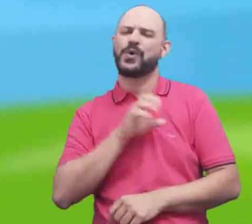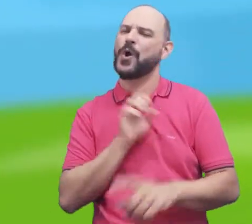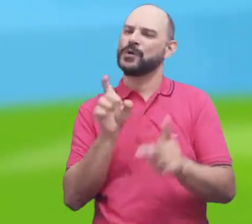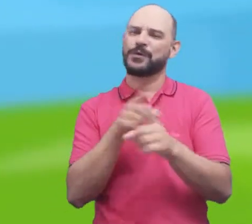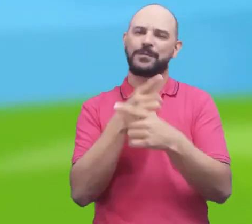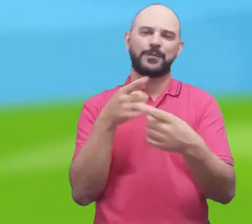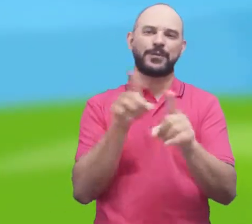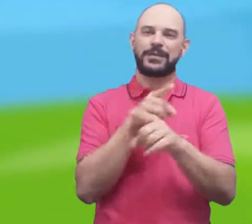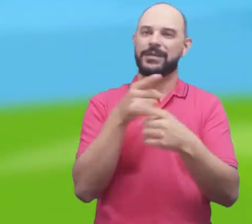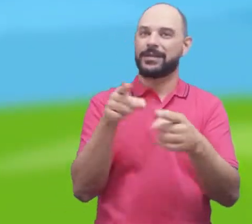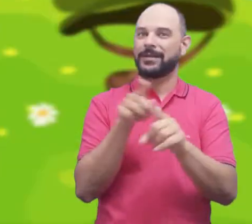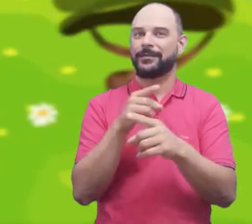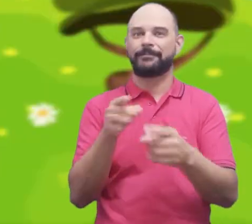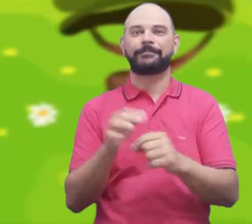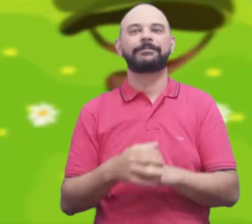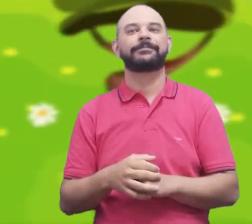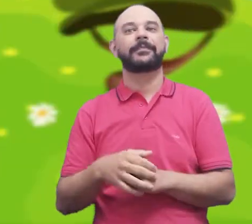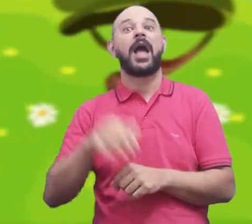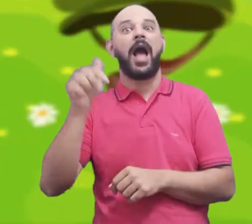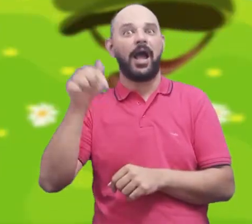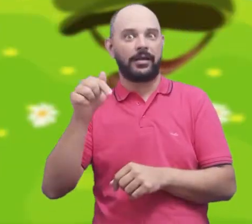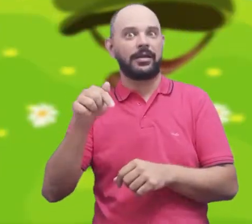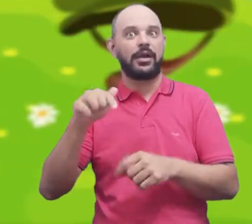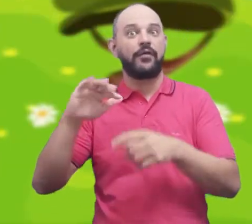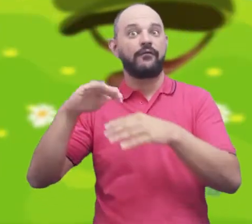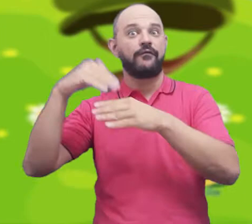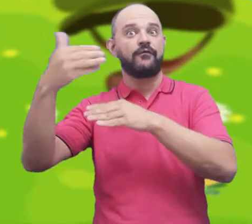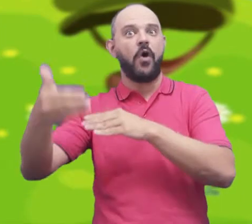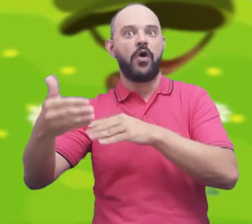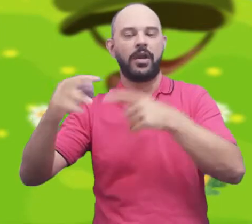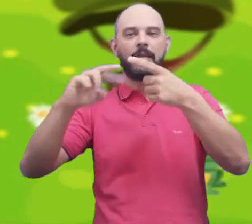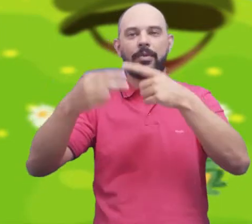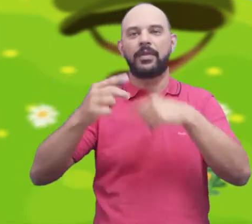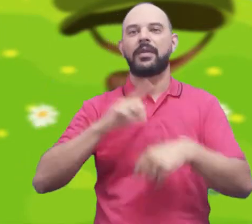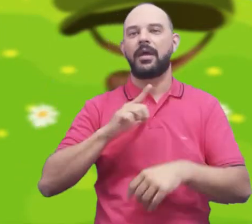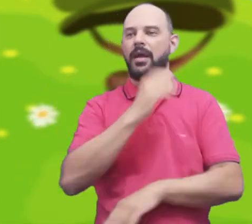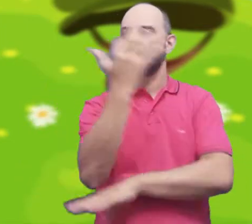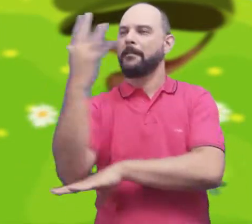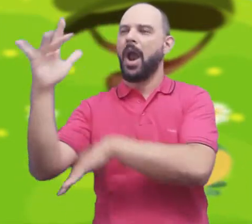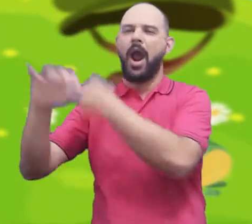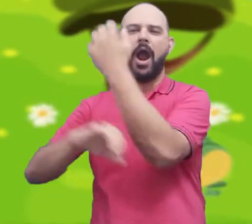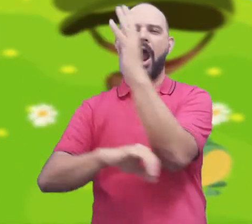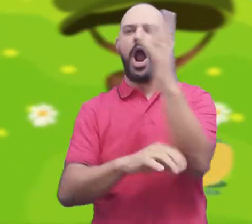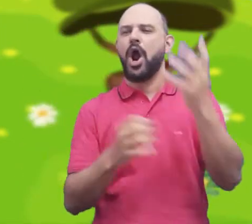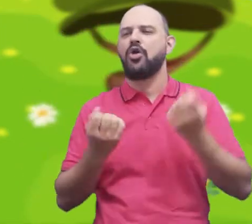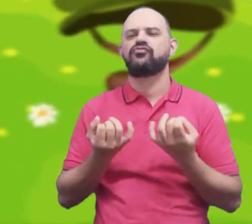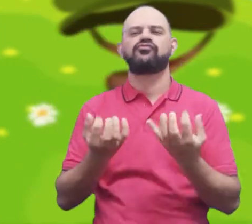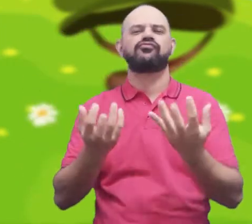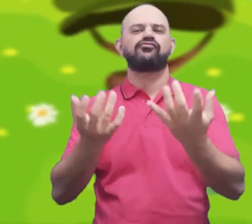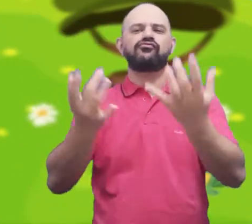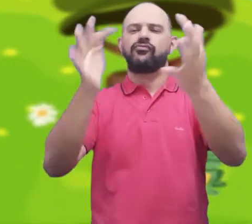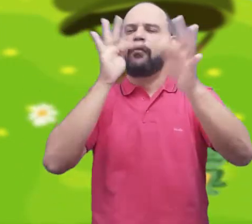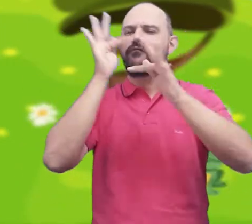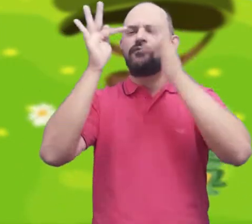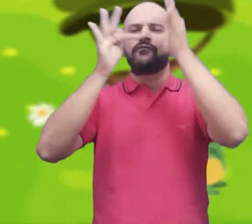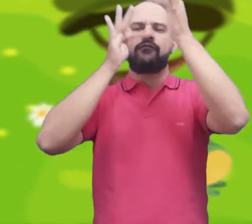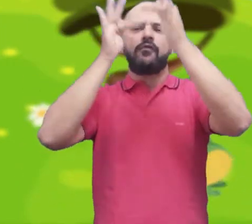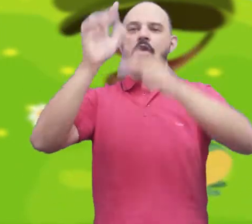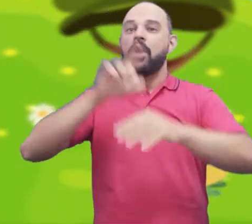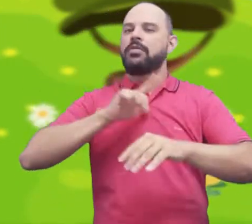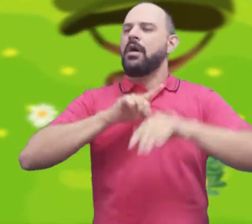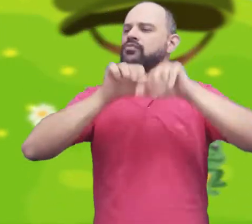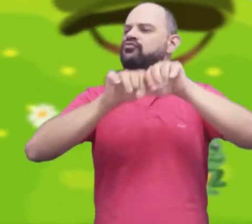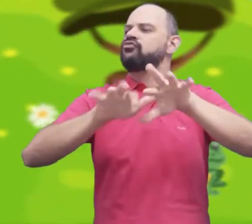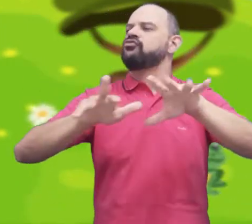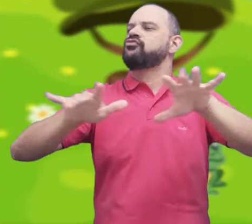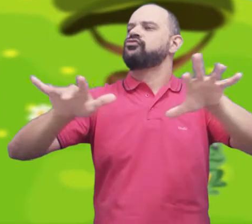também adoro essa musiquinha. Aqui do lado de fora do laboratório tem um parque, e nesse parque tem um jardim bem